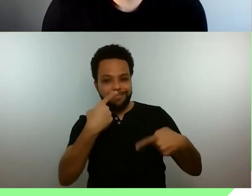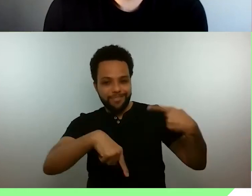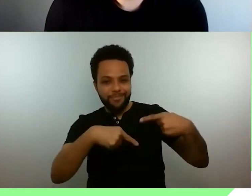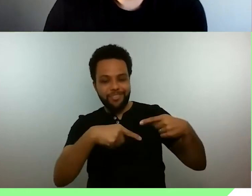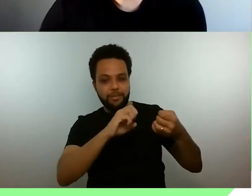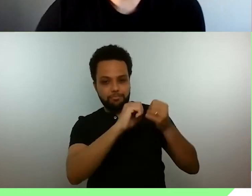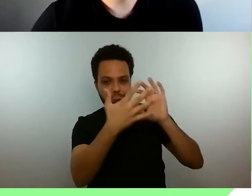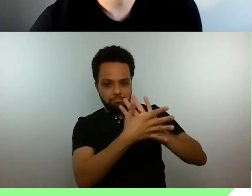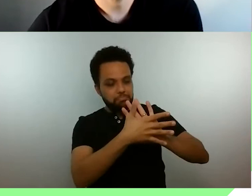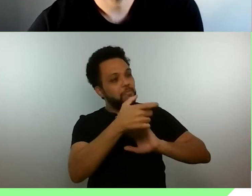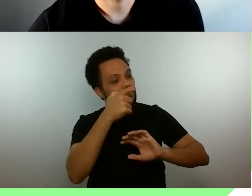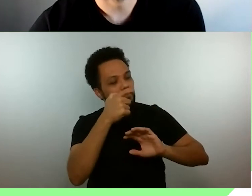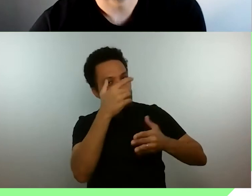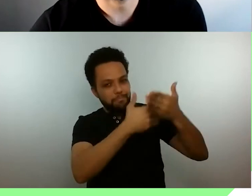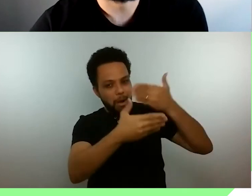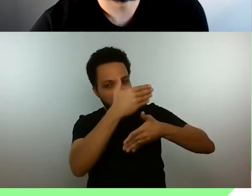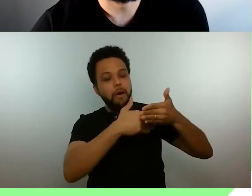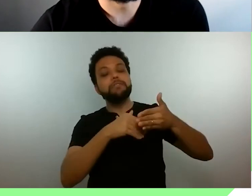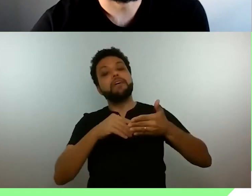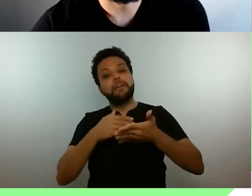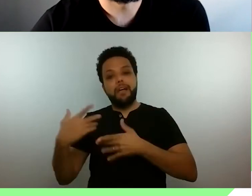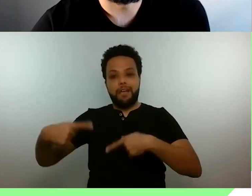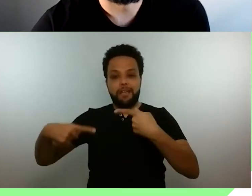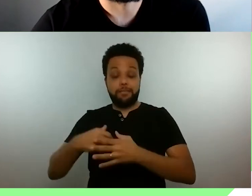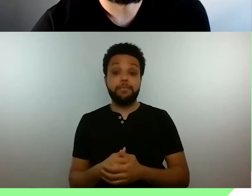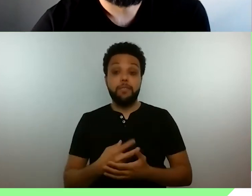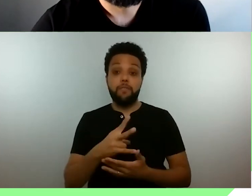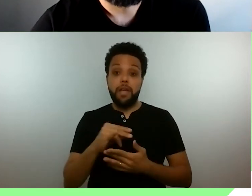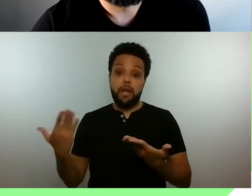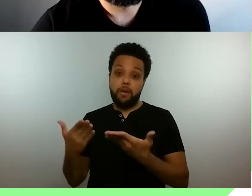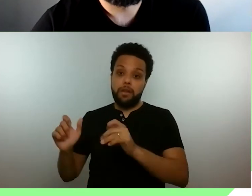ser sim, vamos lá. Tá, então eu vou transmitir a tela.